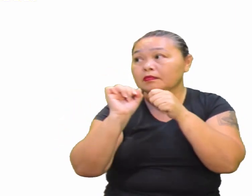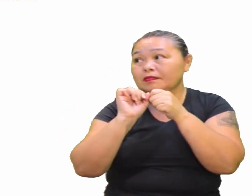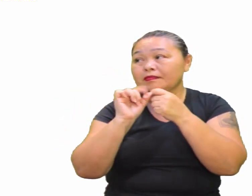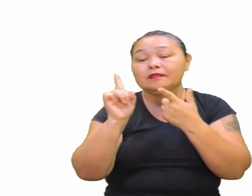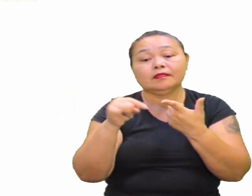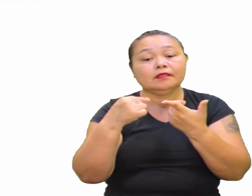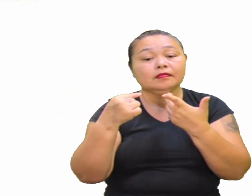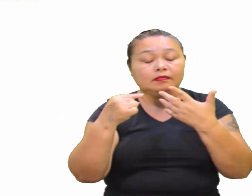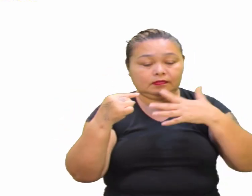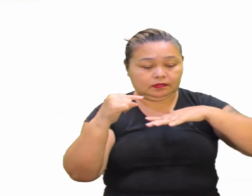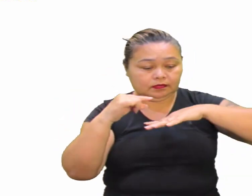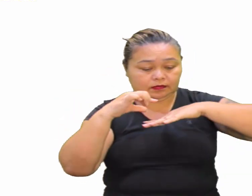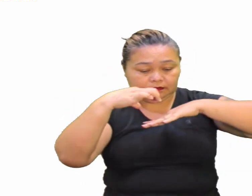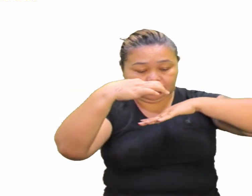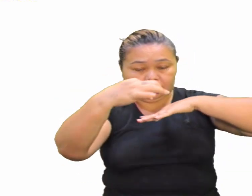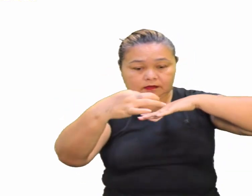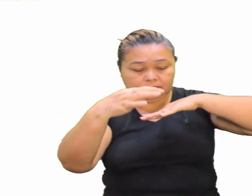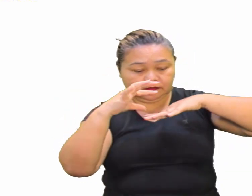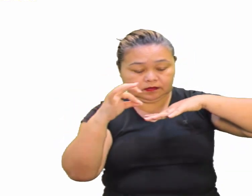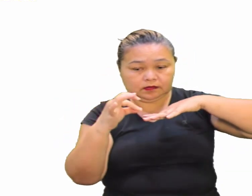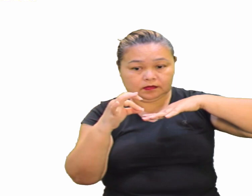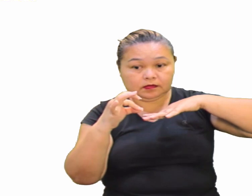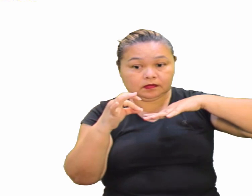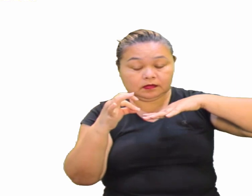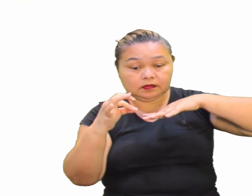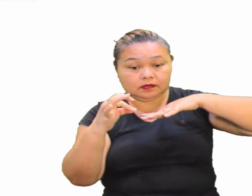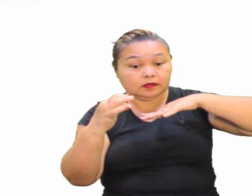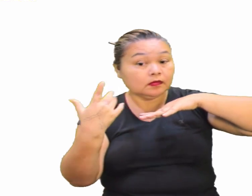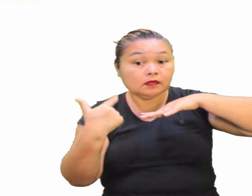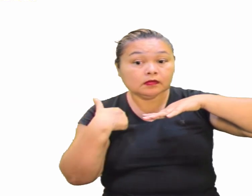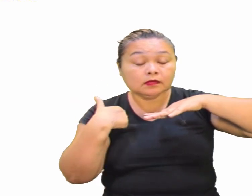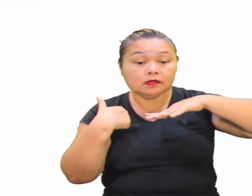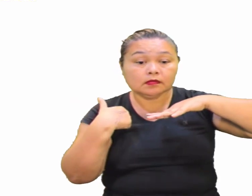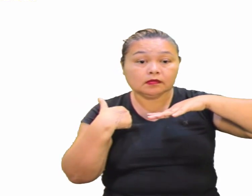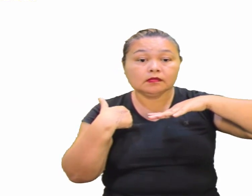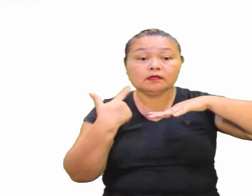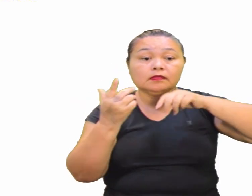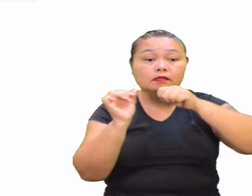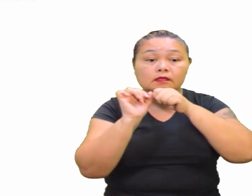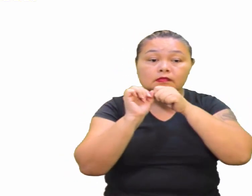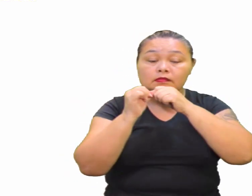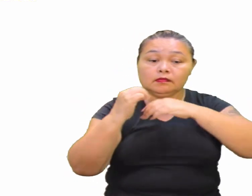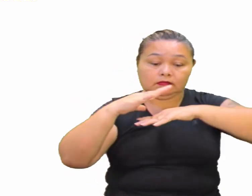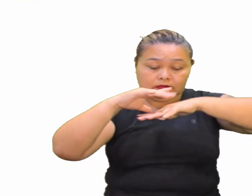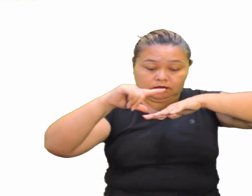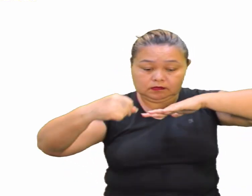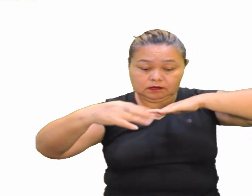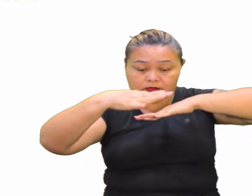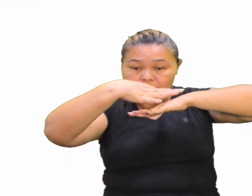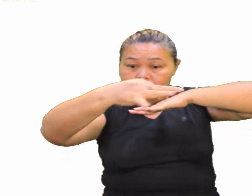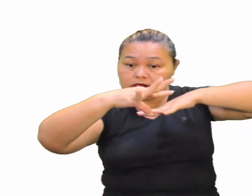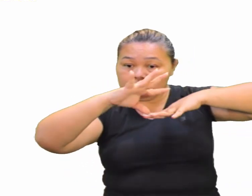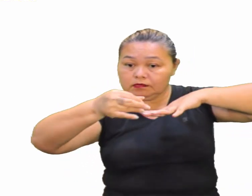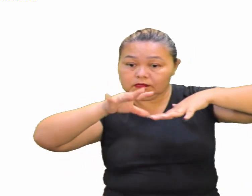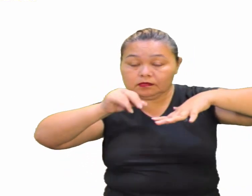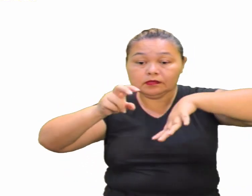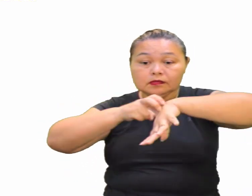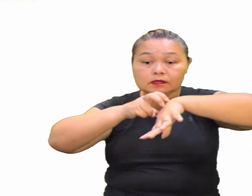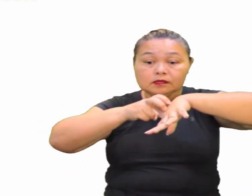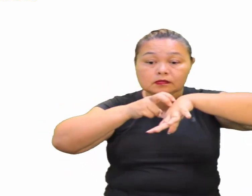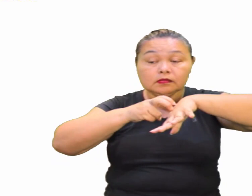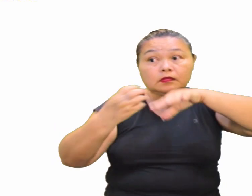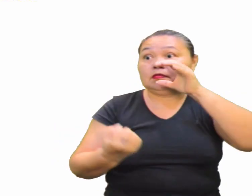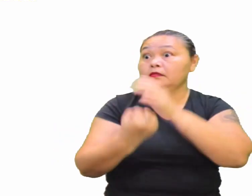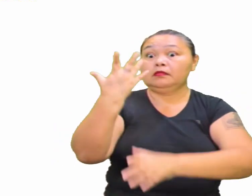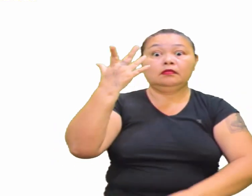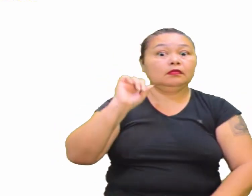esporos, né? Não vai chegar assim do nada, uma pteridófita, uma samambaia, não vai surgir do nada, né? Devido ao quê?